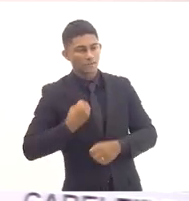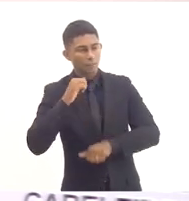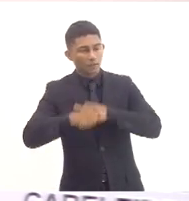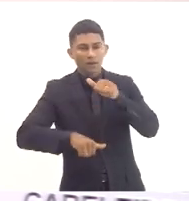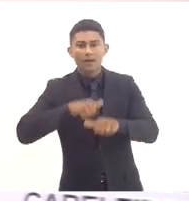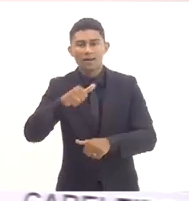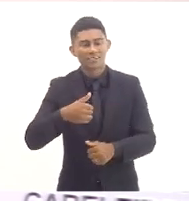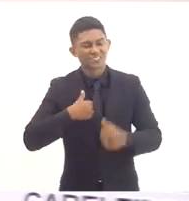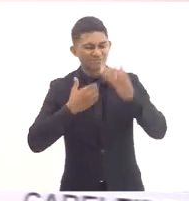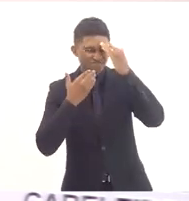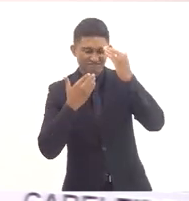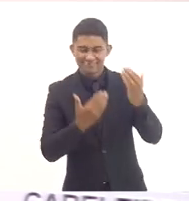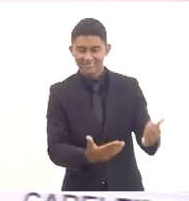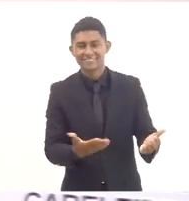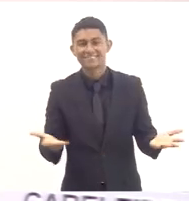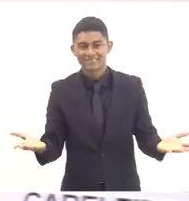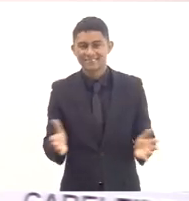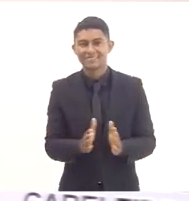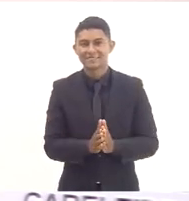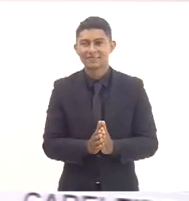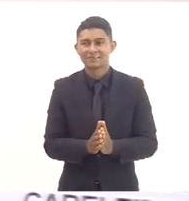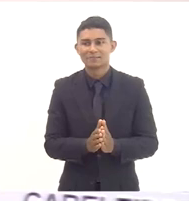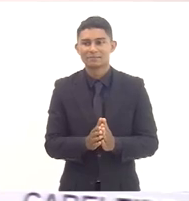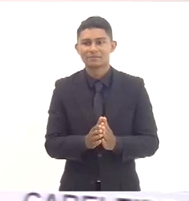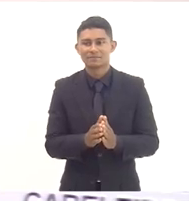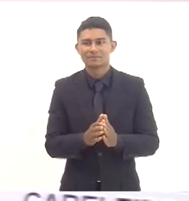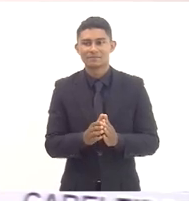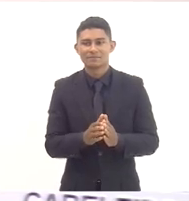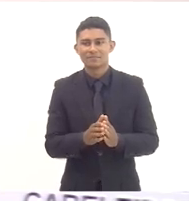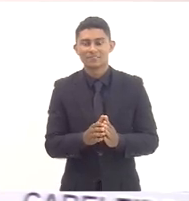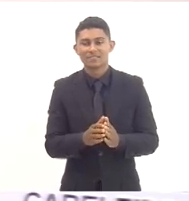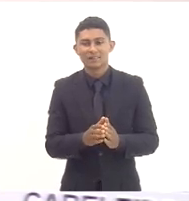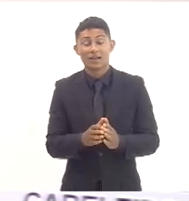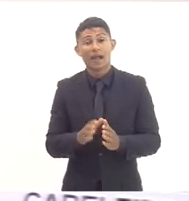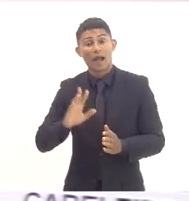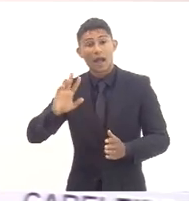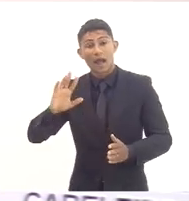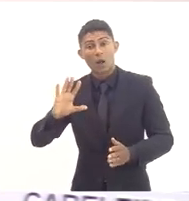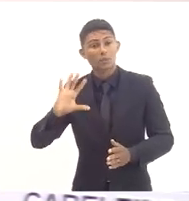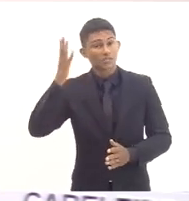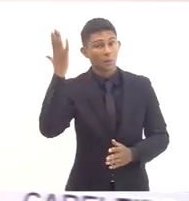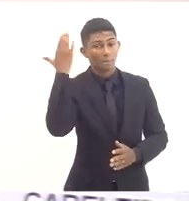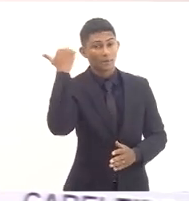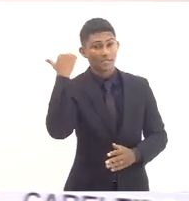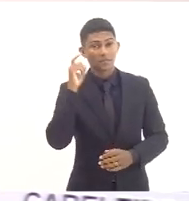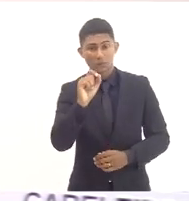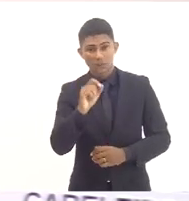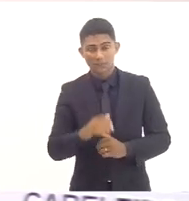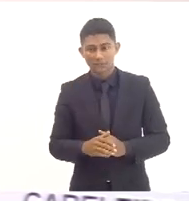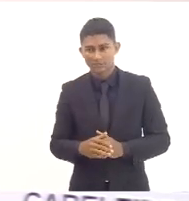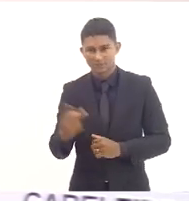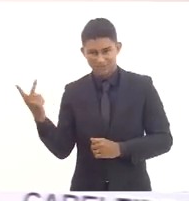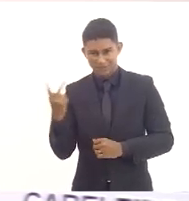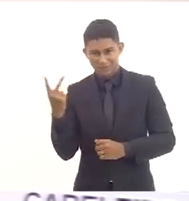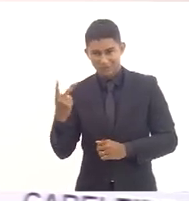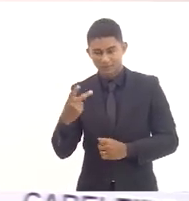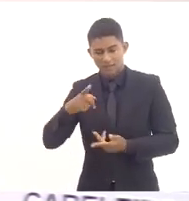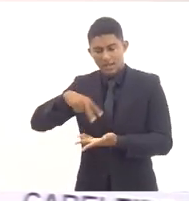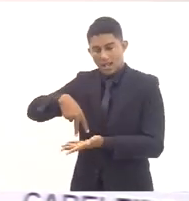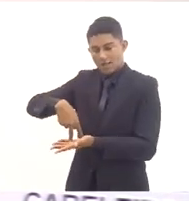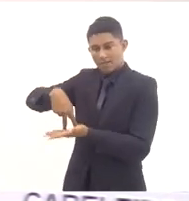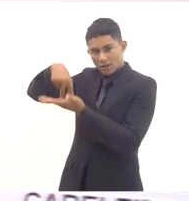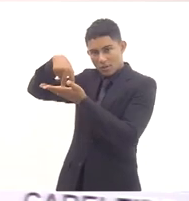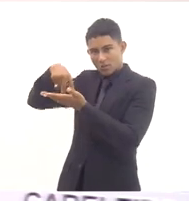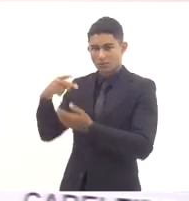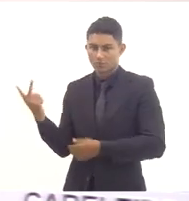ter Miro dizendo como é um conta uma pequena a situação que eu vivi com ele entrei no elevador com